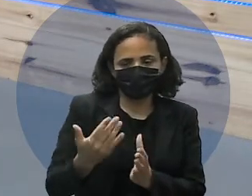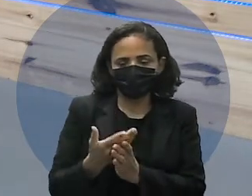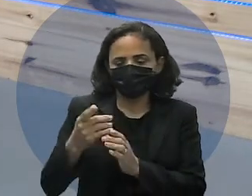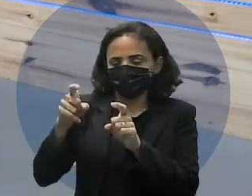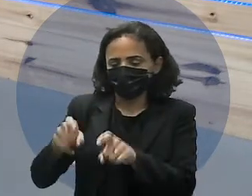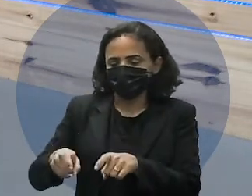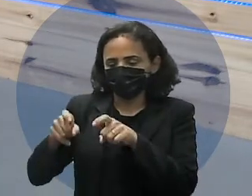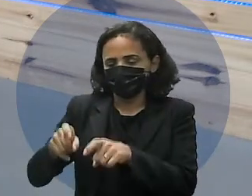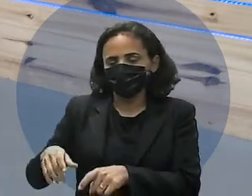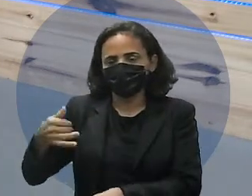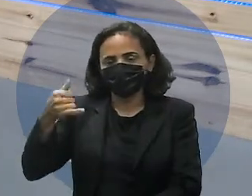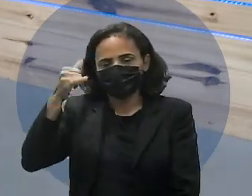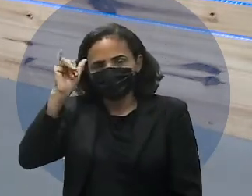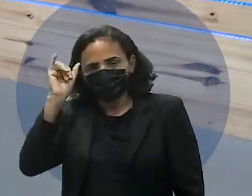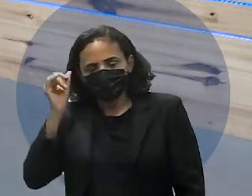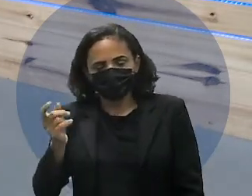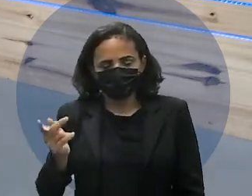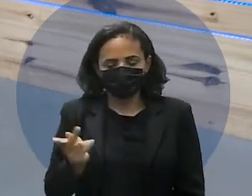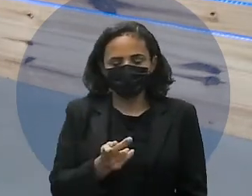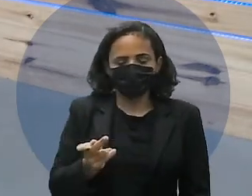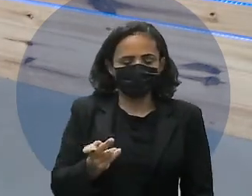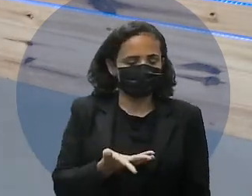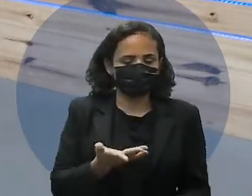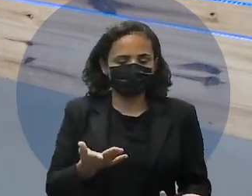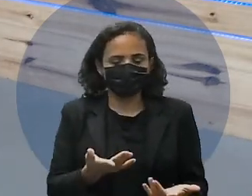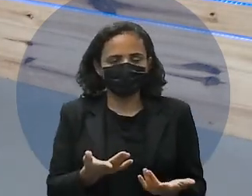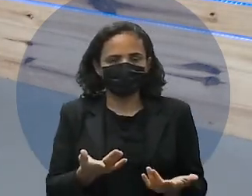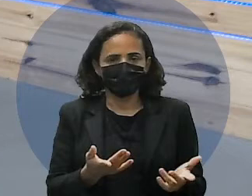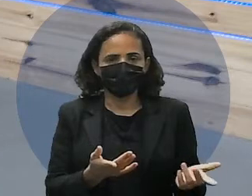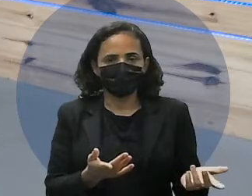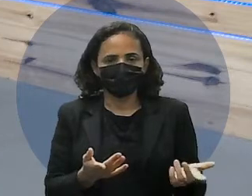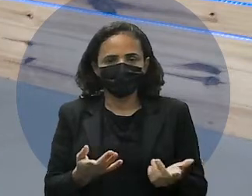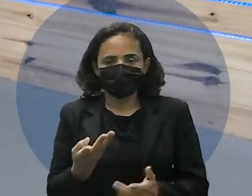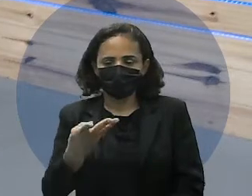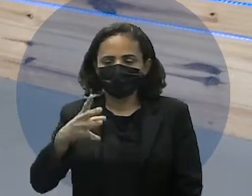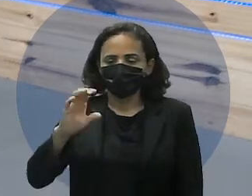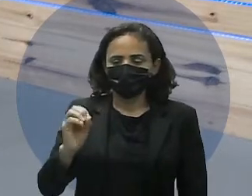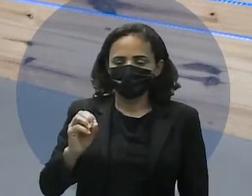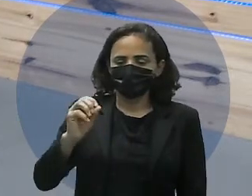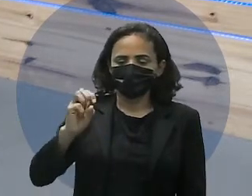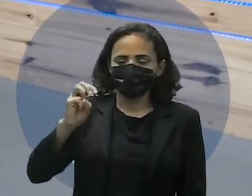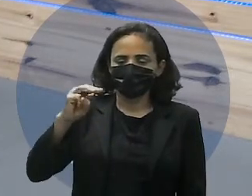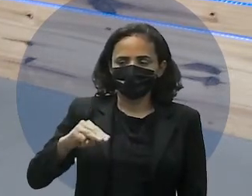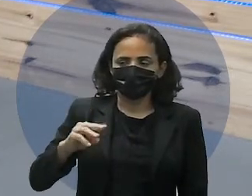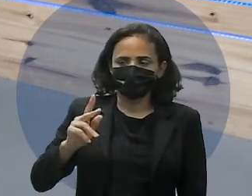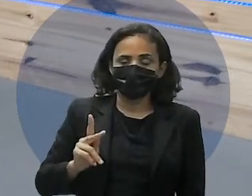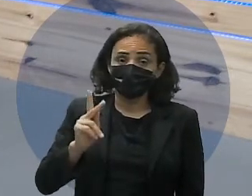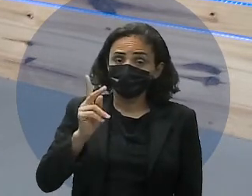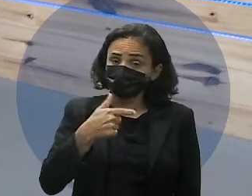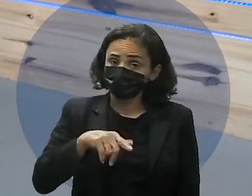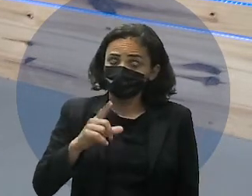quilômetros. Massa, respondi a questão. Mas observe, Robertão, que essa questão poderia pedir para a gente